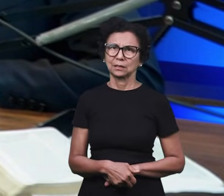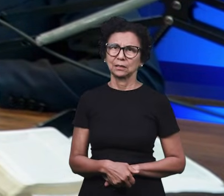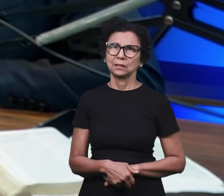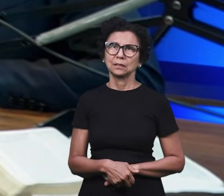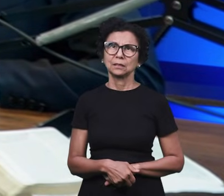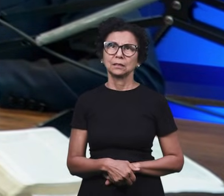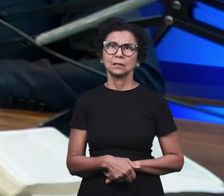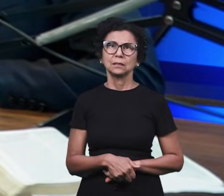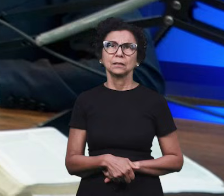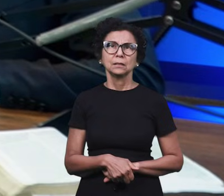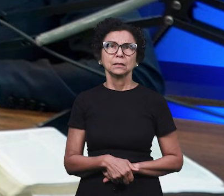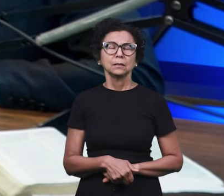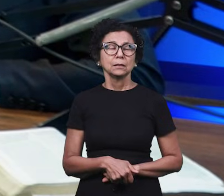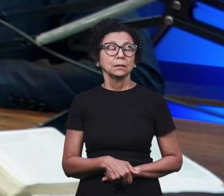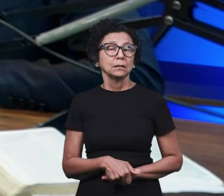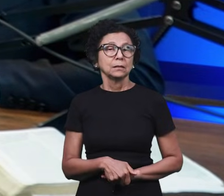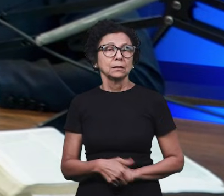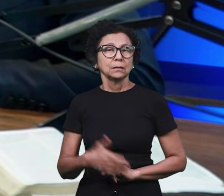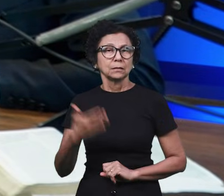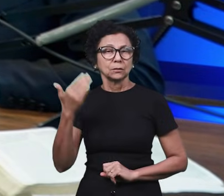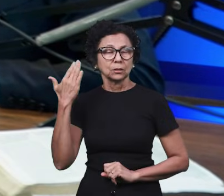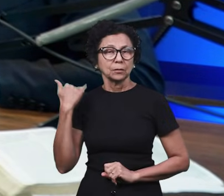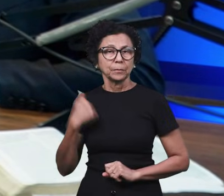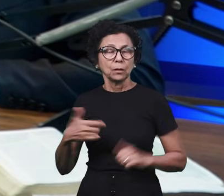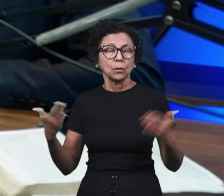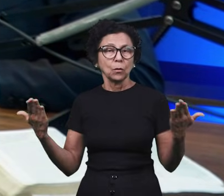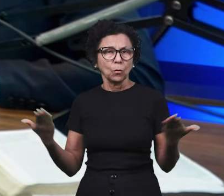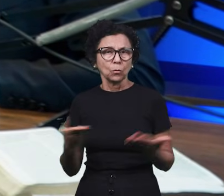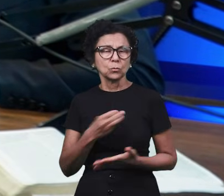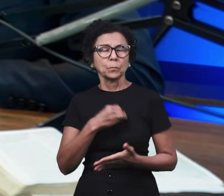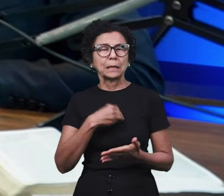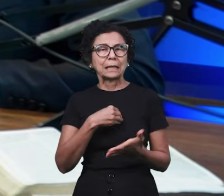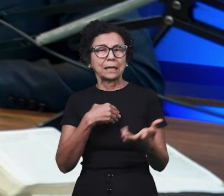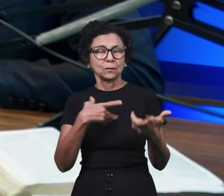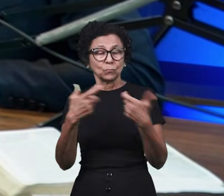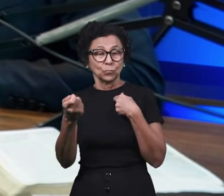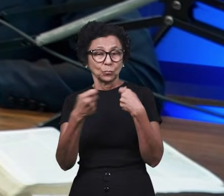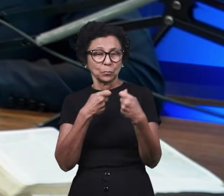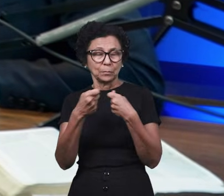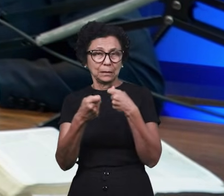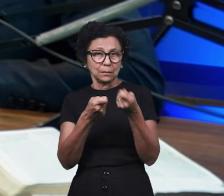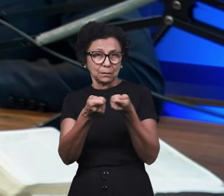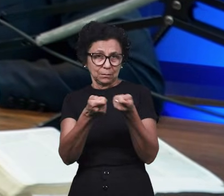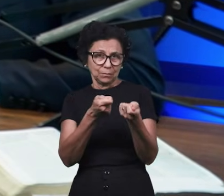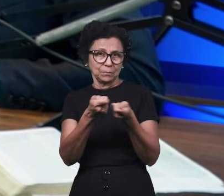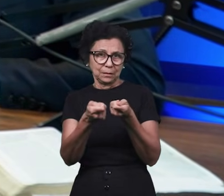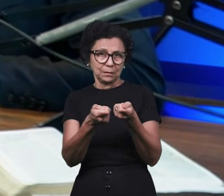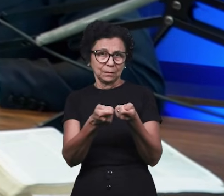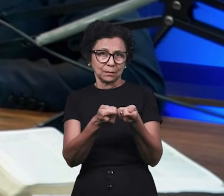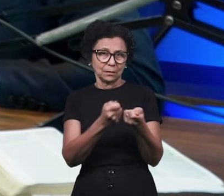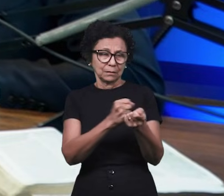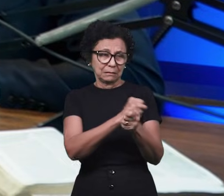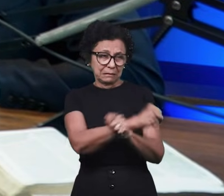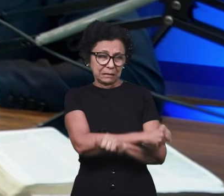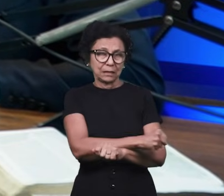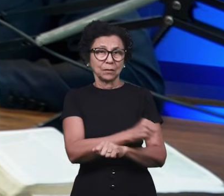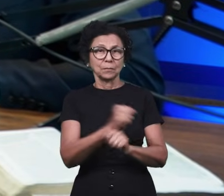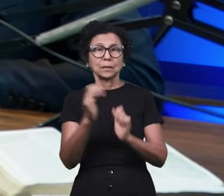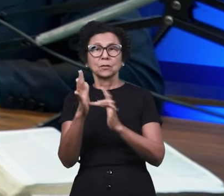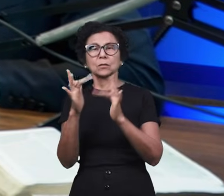escravizar o homem, né? O homem que é dominado pelo pecado. E o Espírito Santo nos liberta. Jesus nos